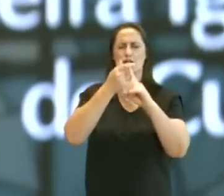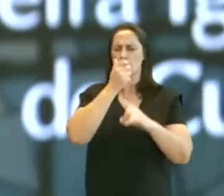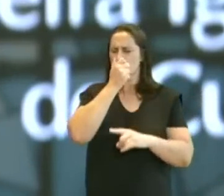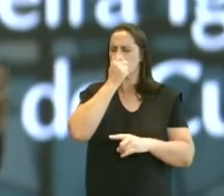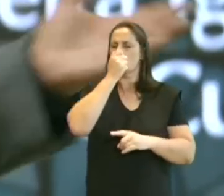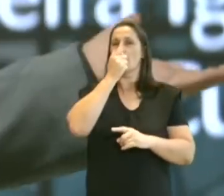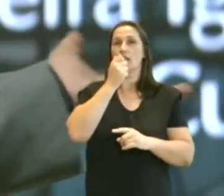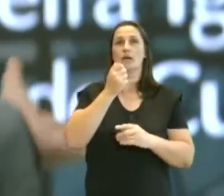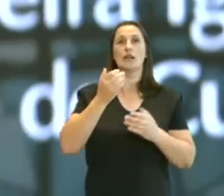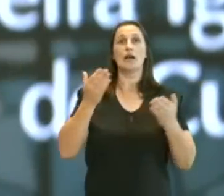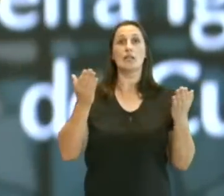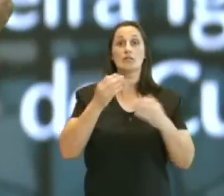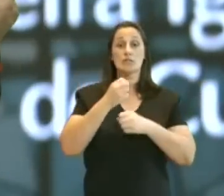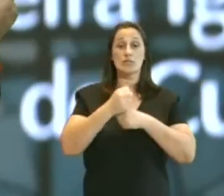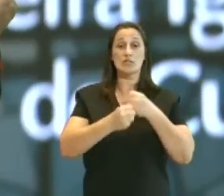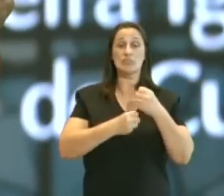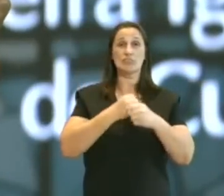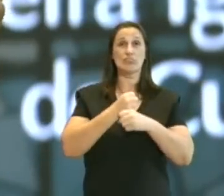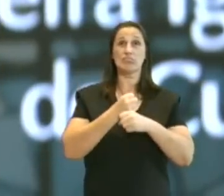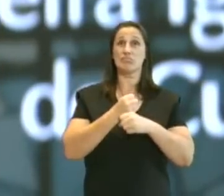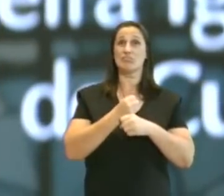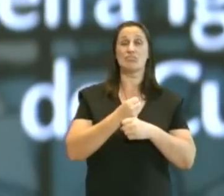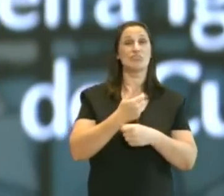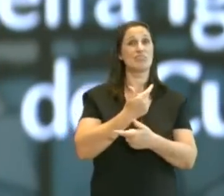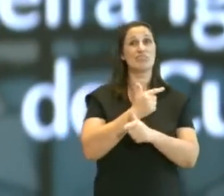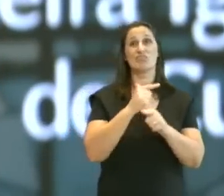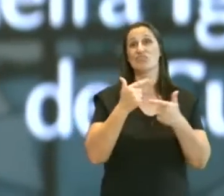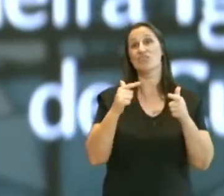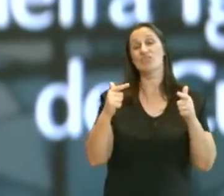e esse ano não foi assim.